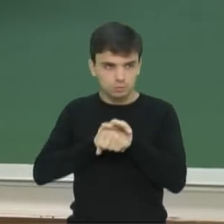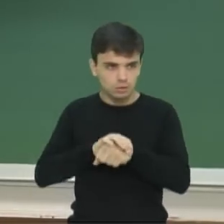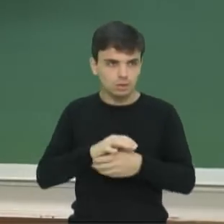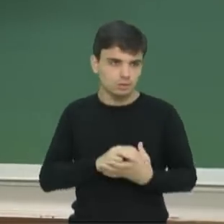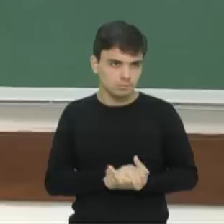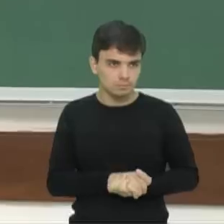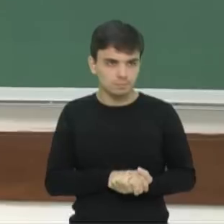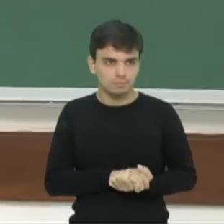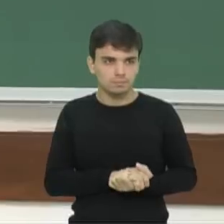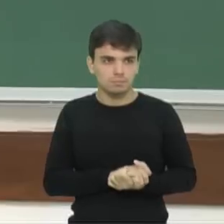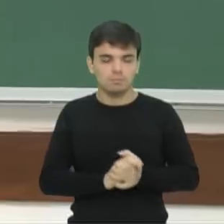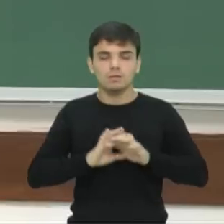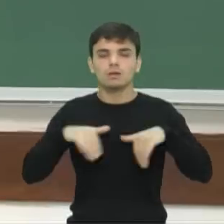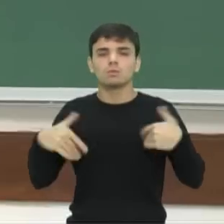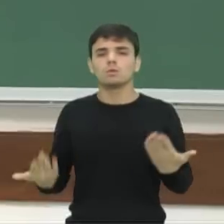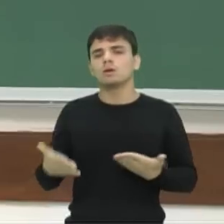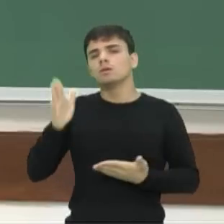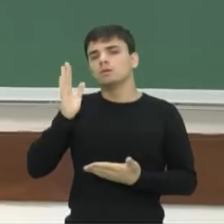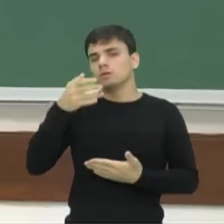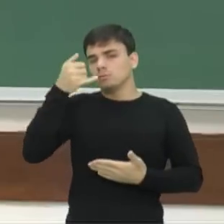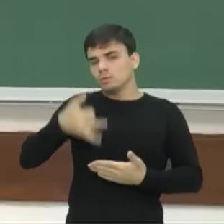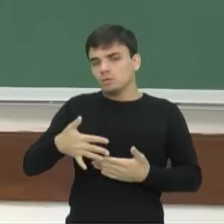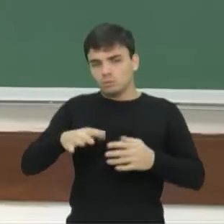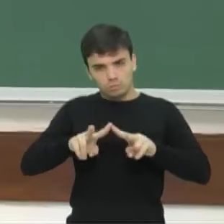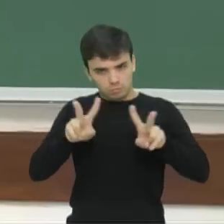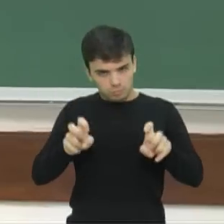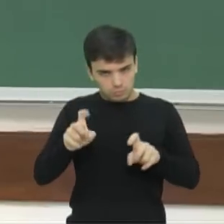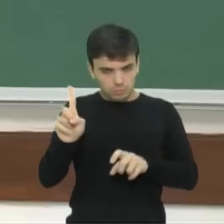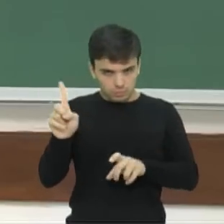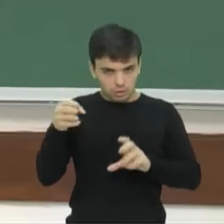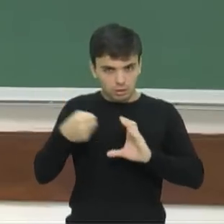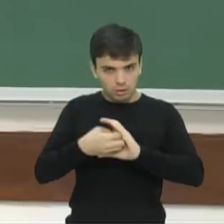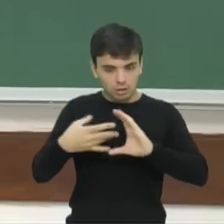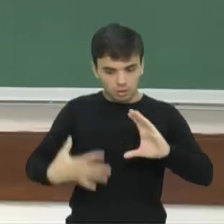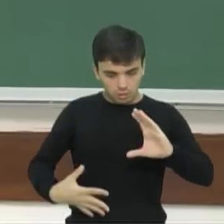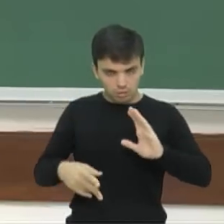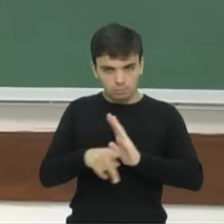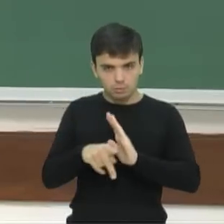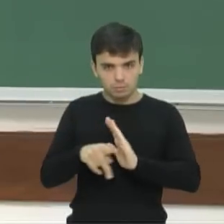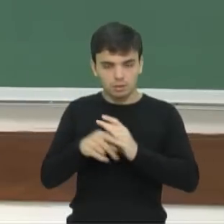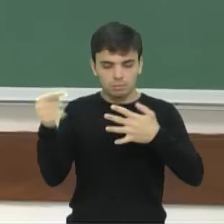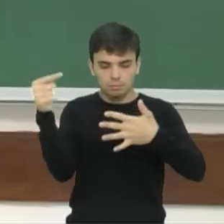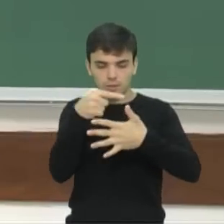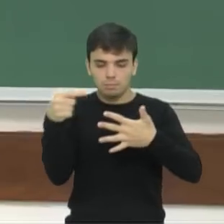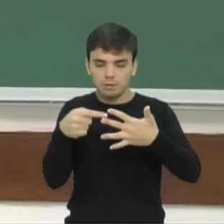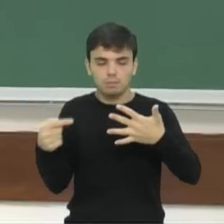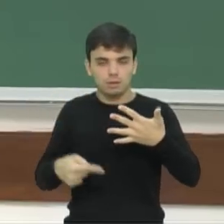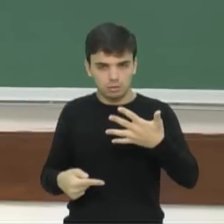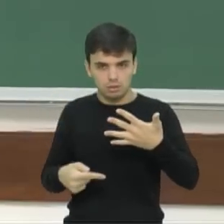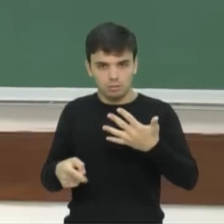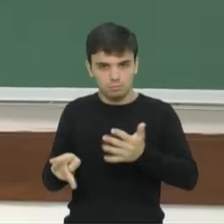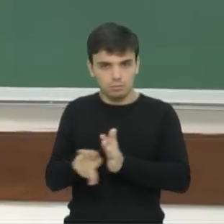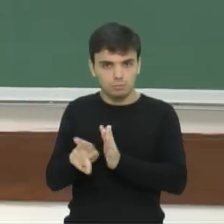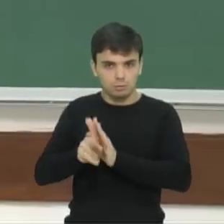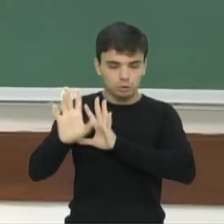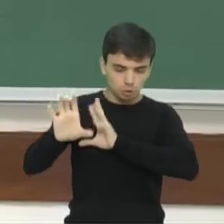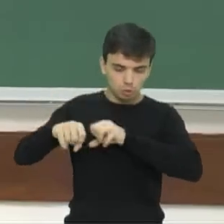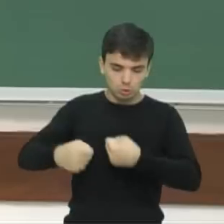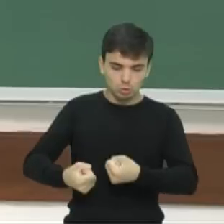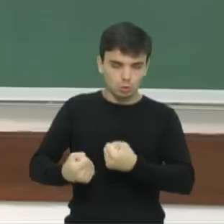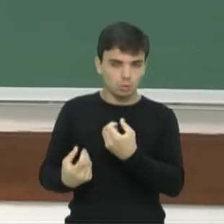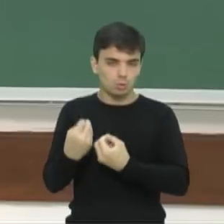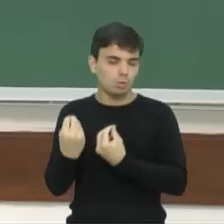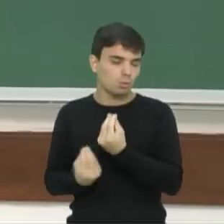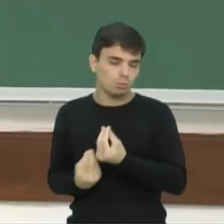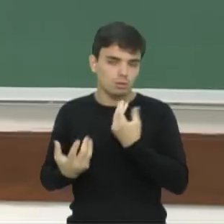Então, como nós falamos na aula passada, então dentro do judô existem categorias. Então, essas categorias são definidas em cima do peso do atleta.